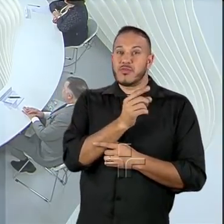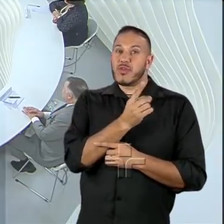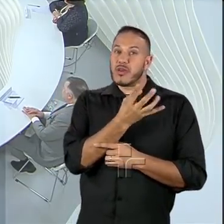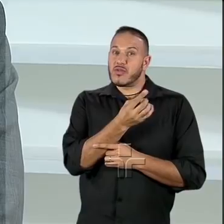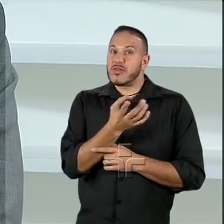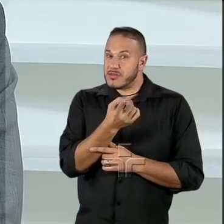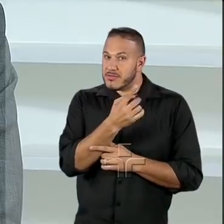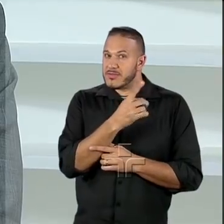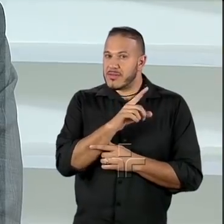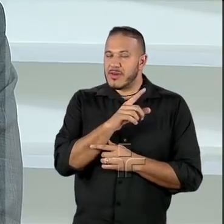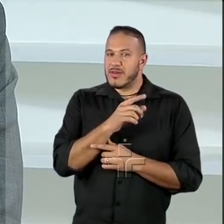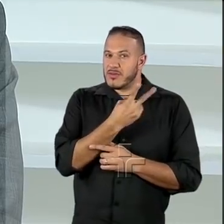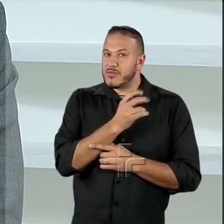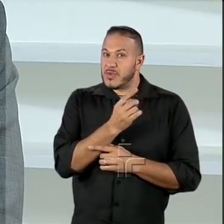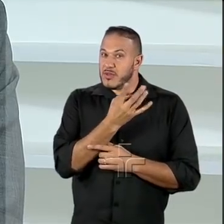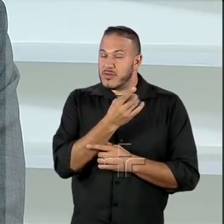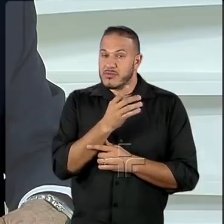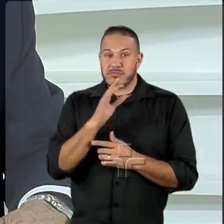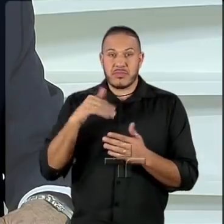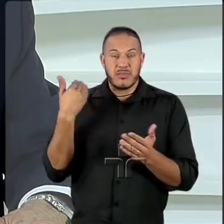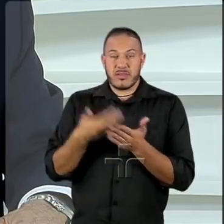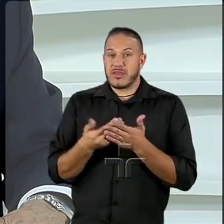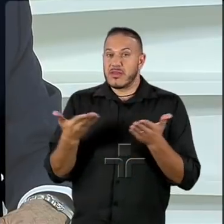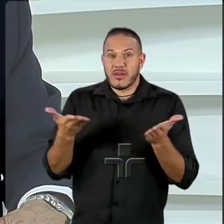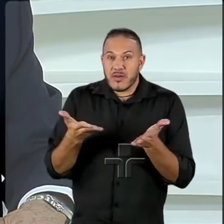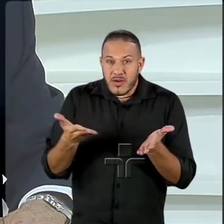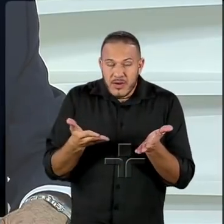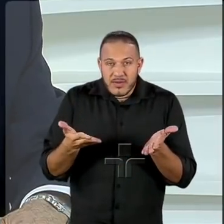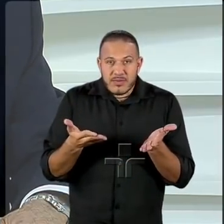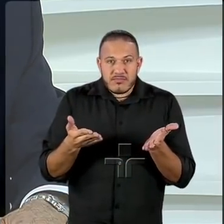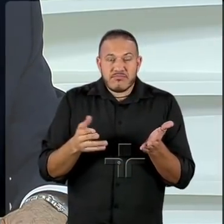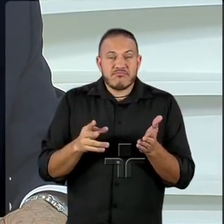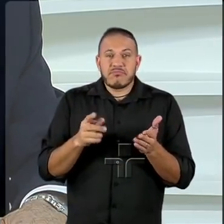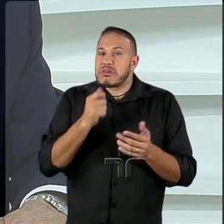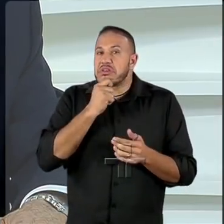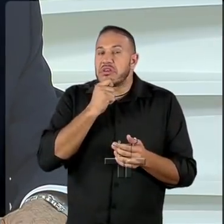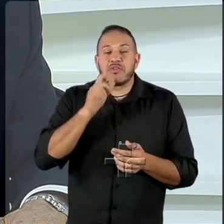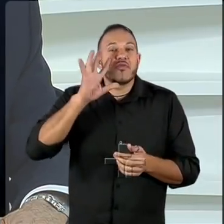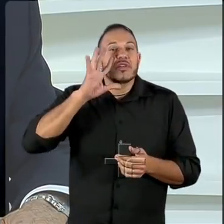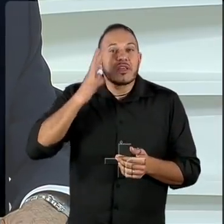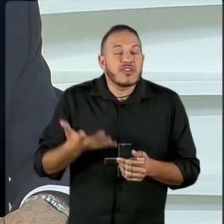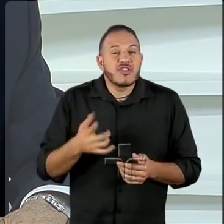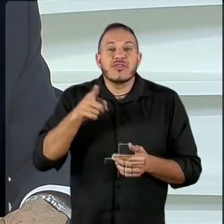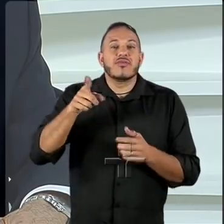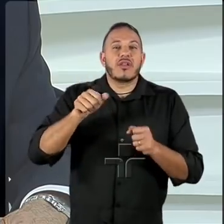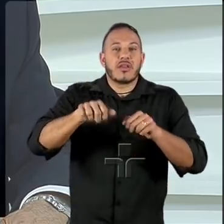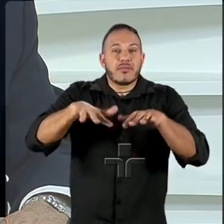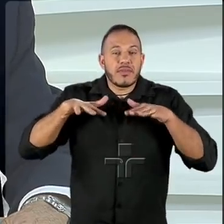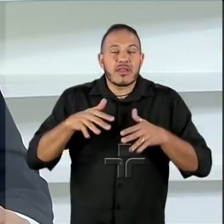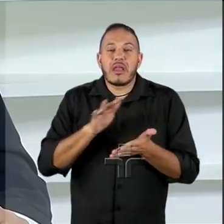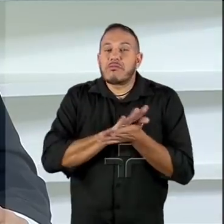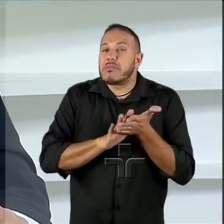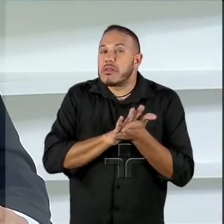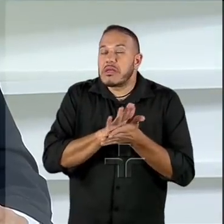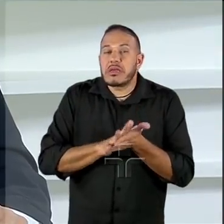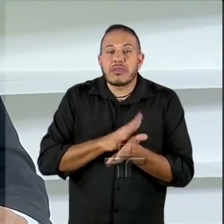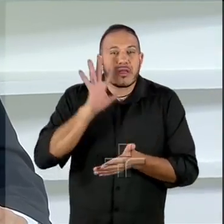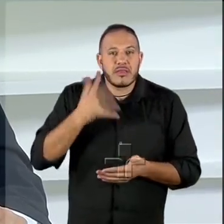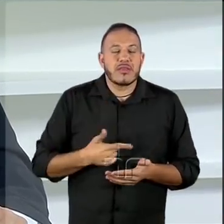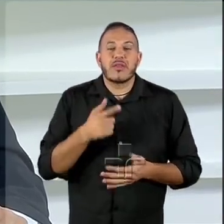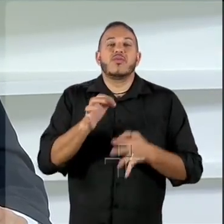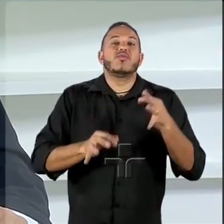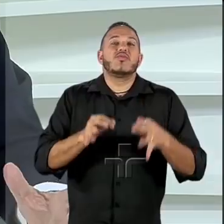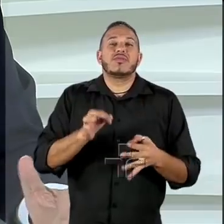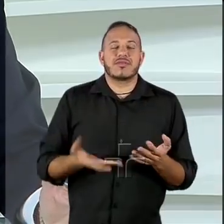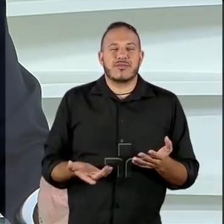2014. E até agora, a questão não foi decidida no plenário. Auxílio moradia aos juízes? Aos juízes,